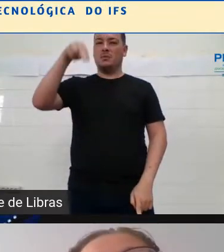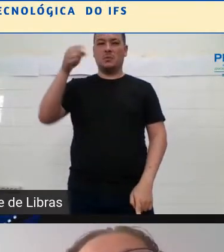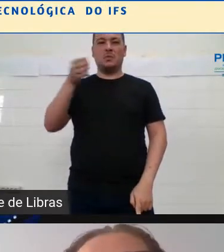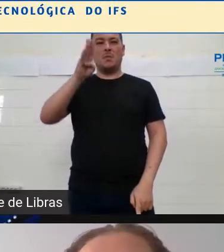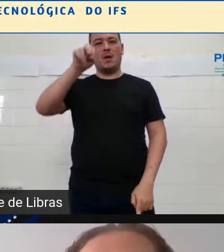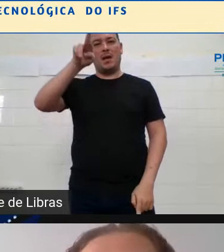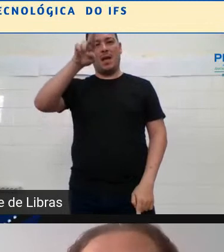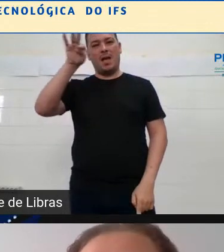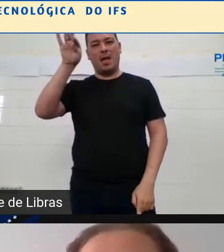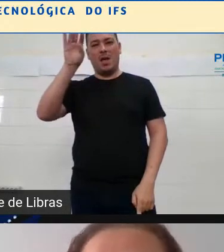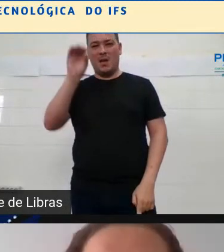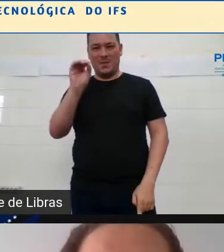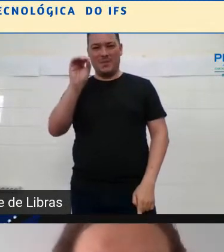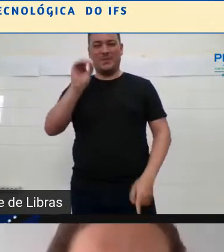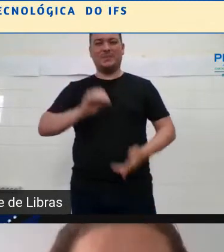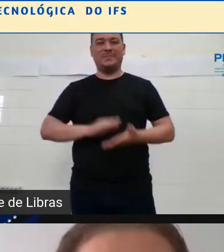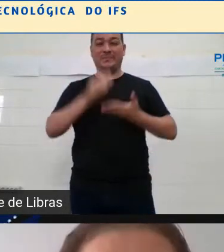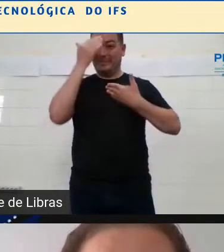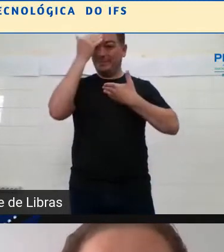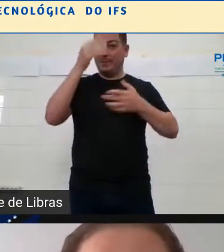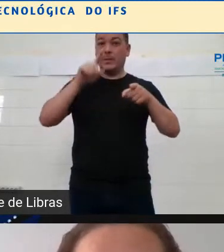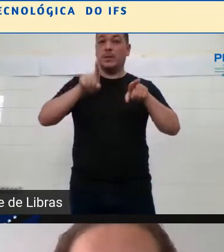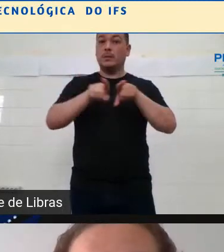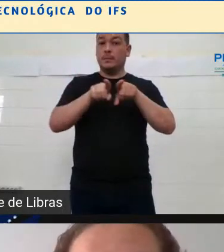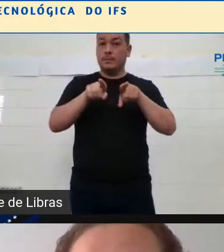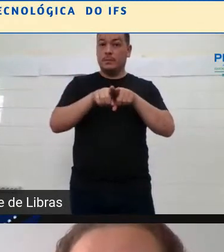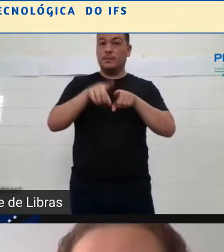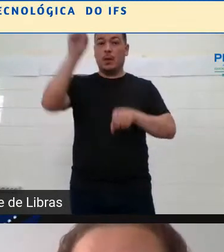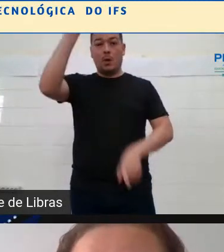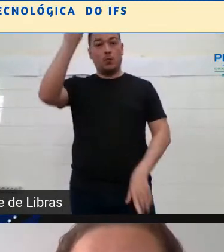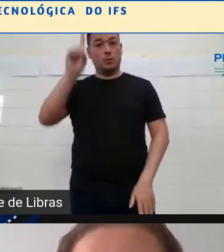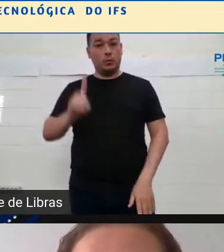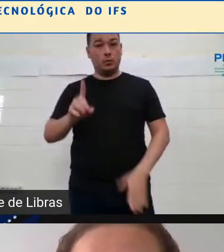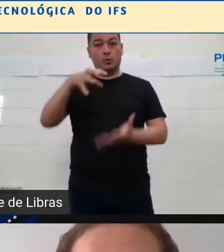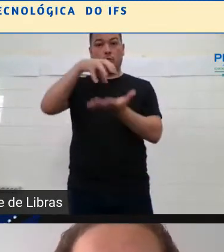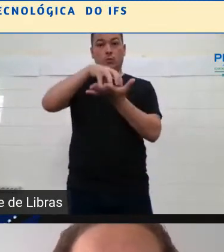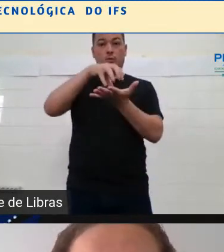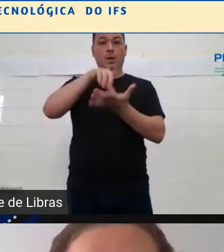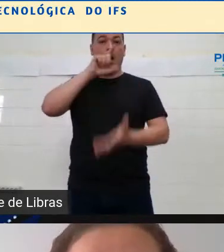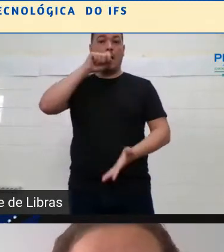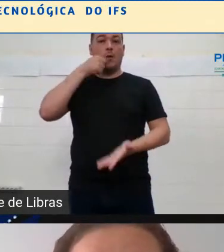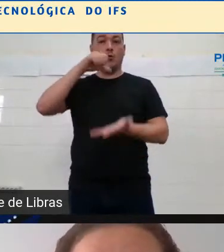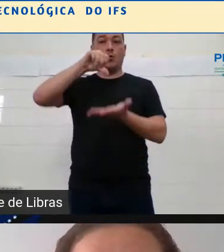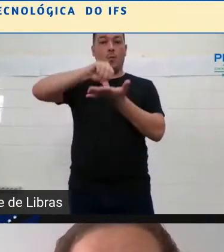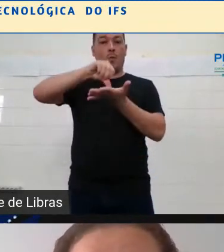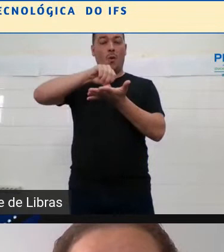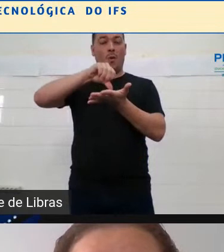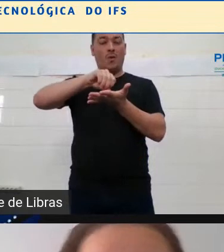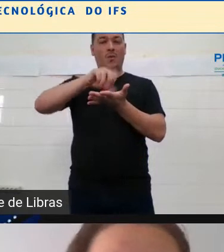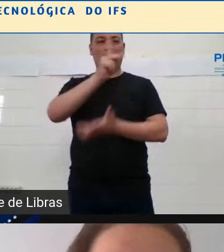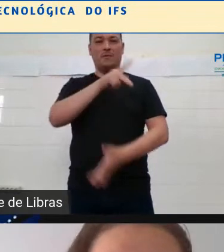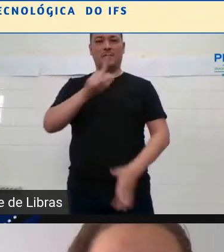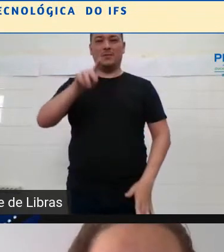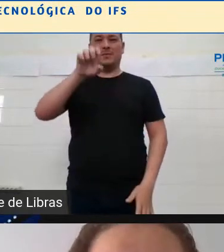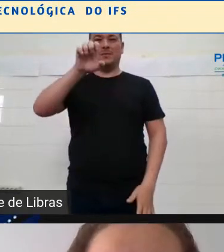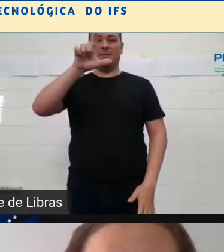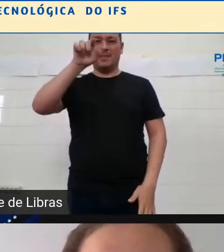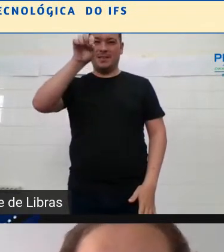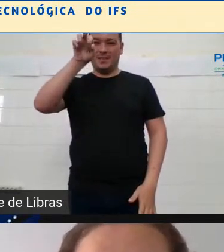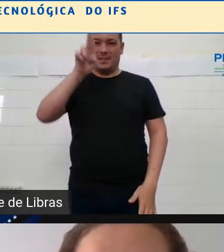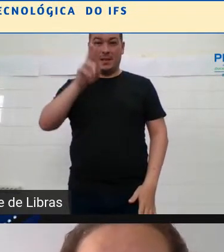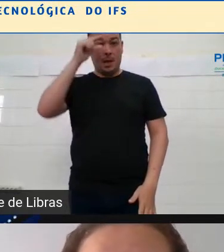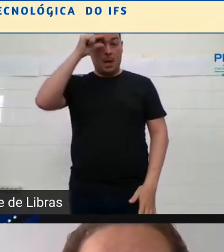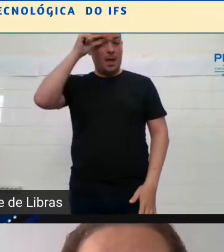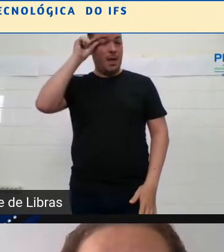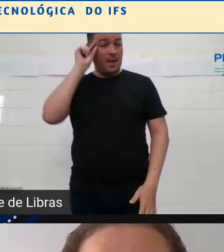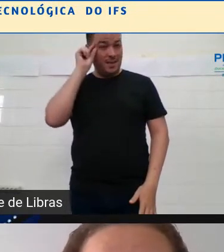Barreto. Queremos agradecer também ao diretor do Campus Aracaju, o professor Elber, o mestrado, né, o